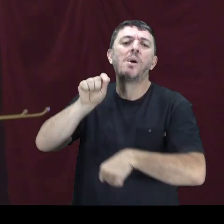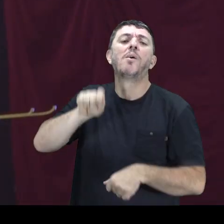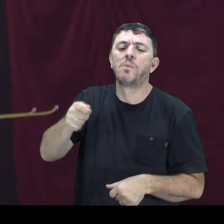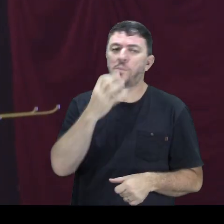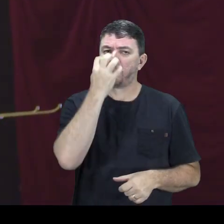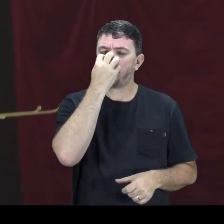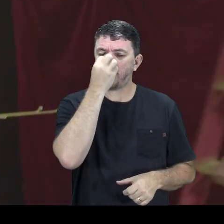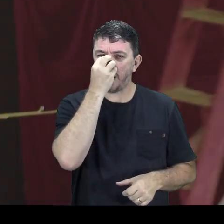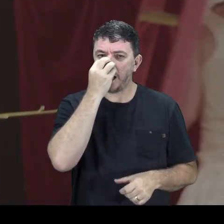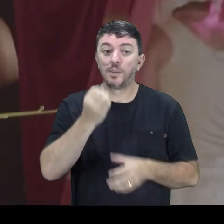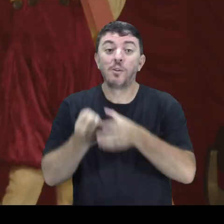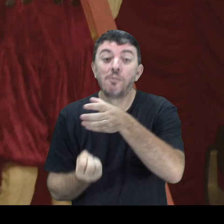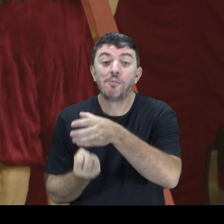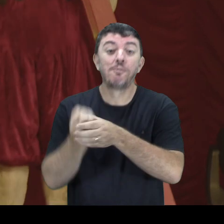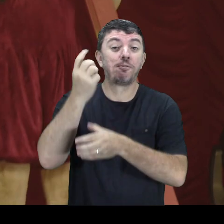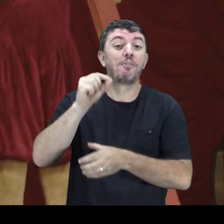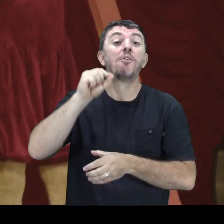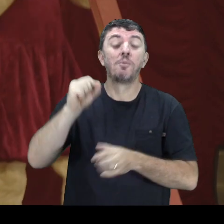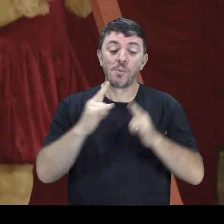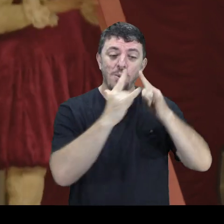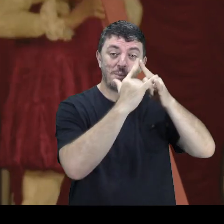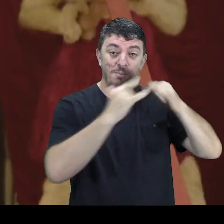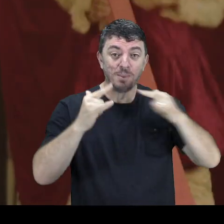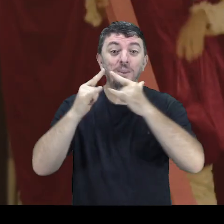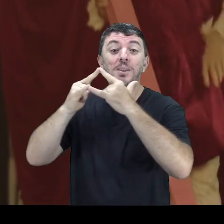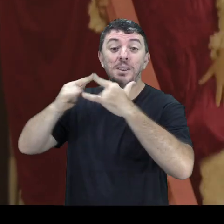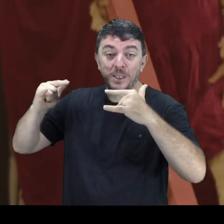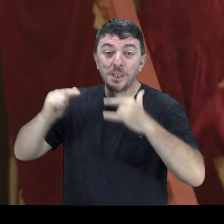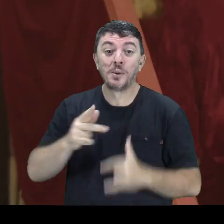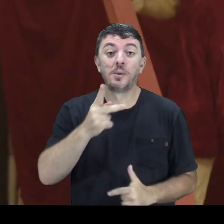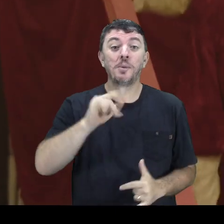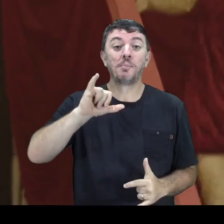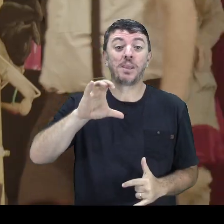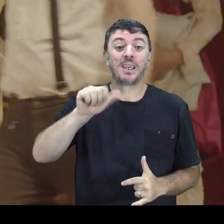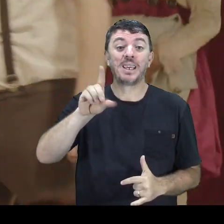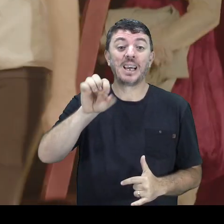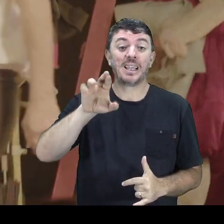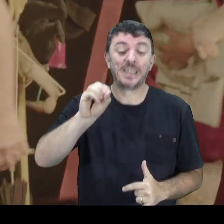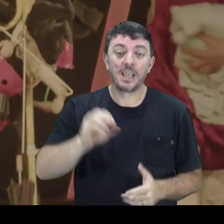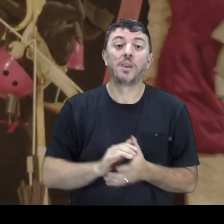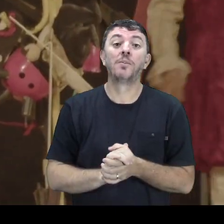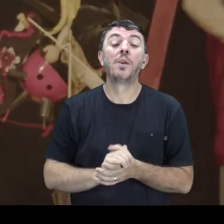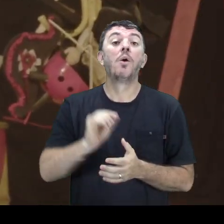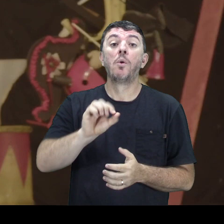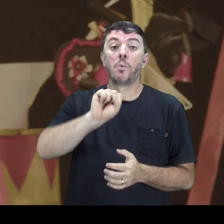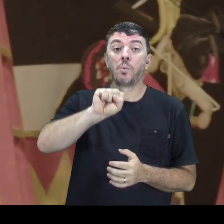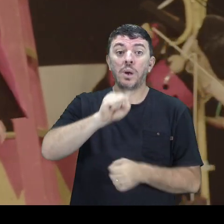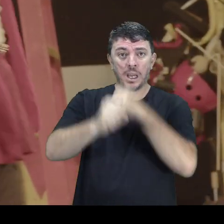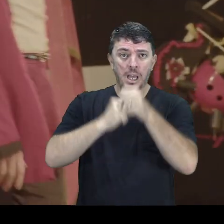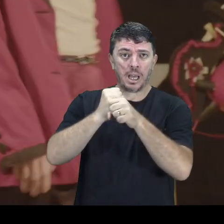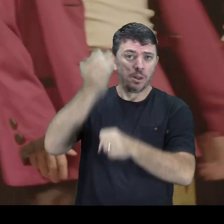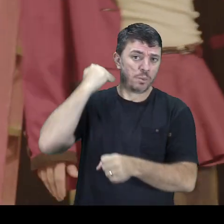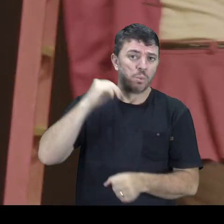então esse é um orgulho que eu carrego ao longo da vida. 85, Zé falou, abriu 84. 85,